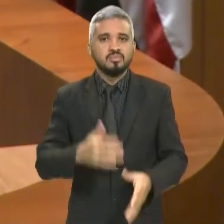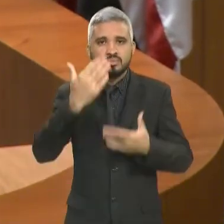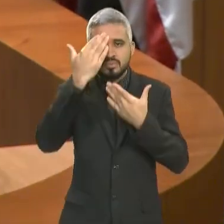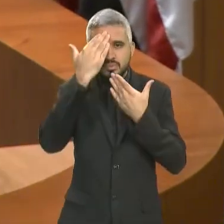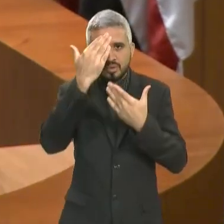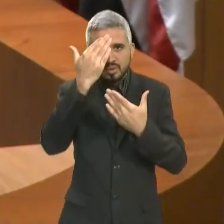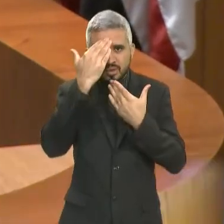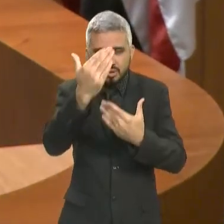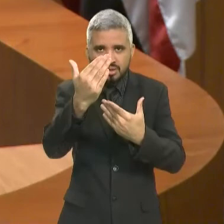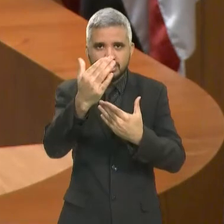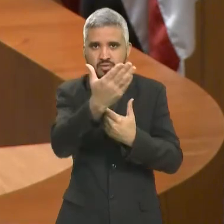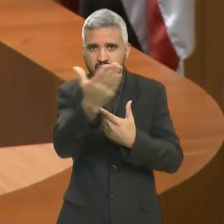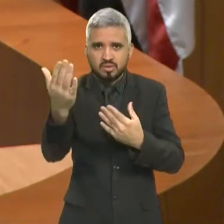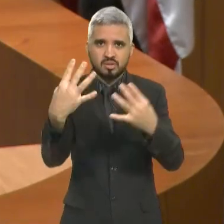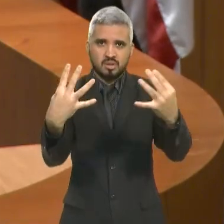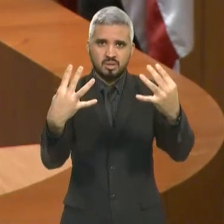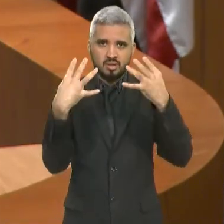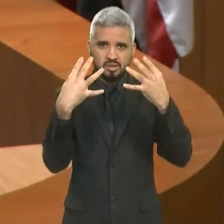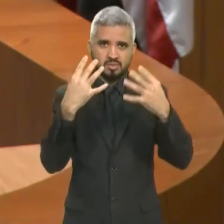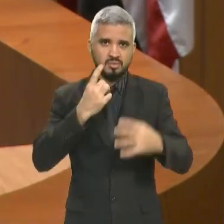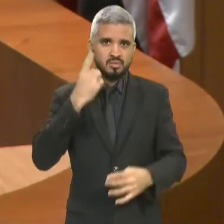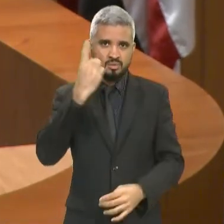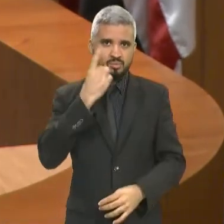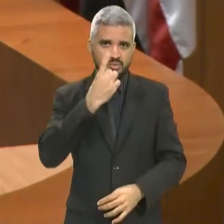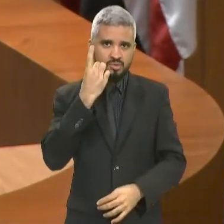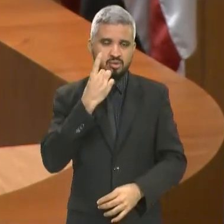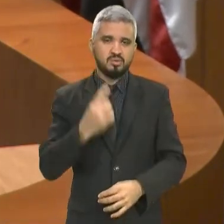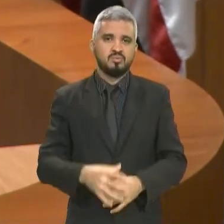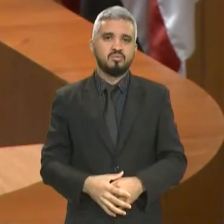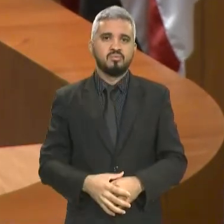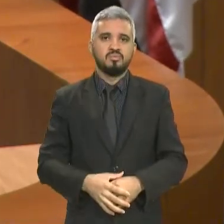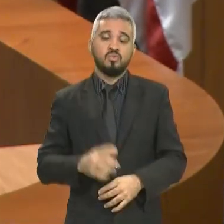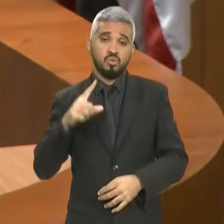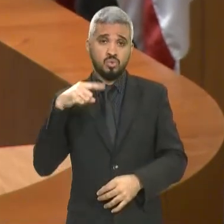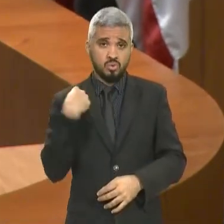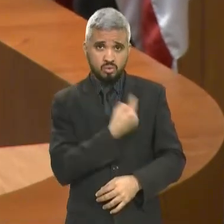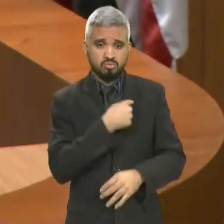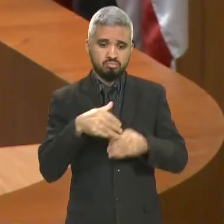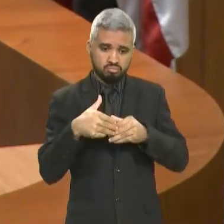a atenção de todos os senhores deputados, senhoras deputadas, e sigamos